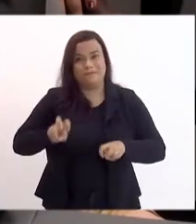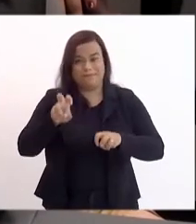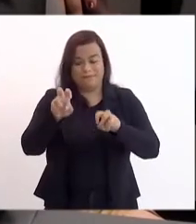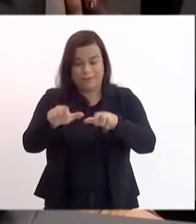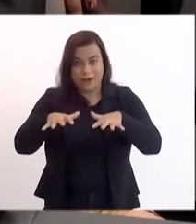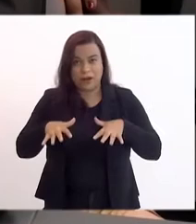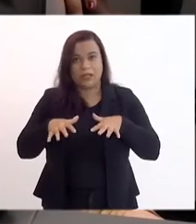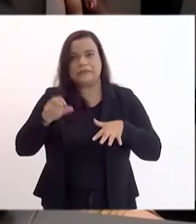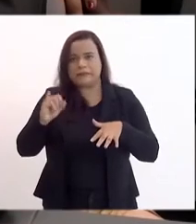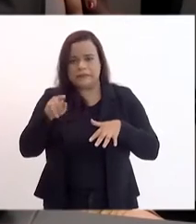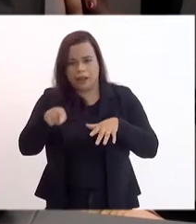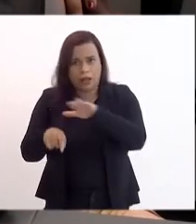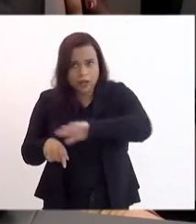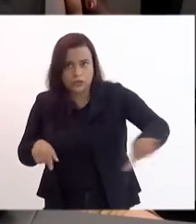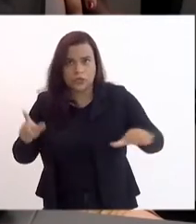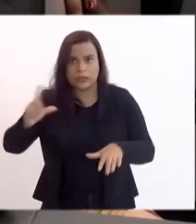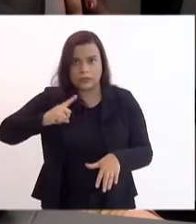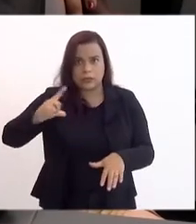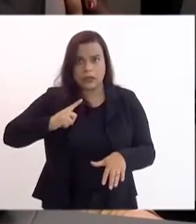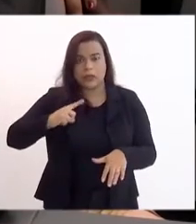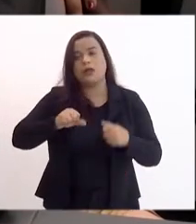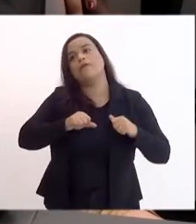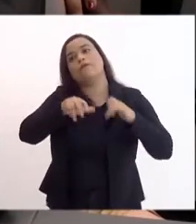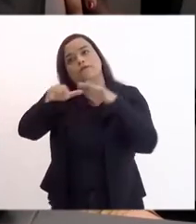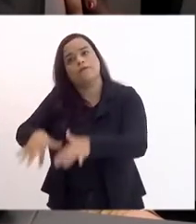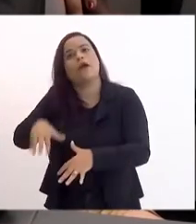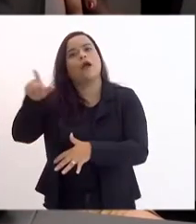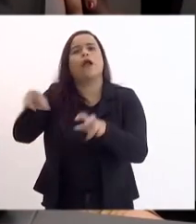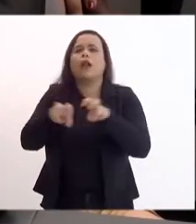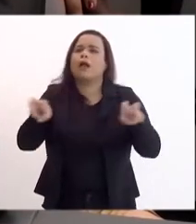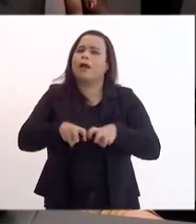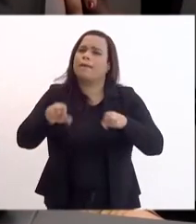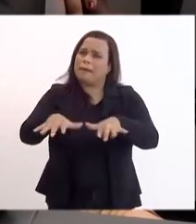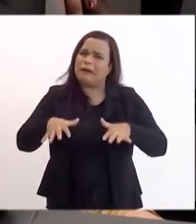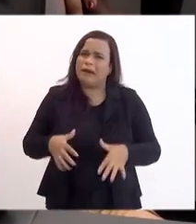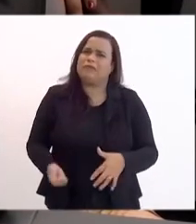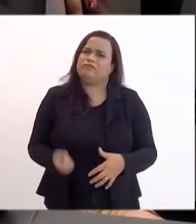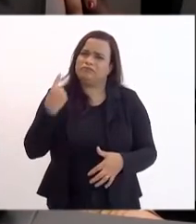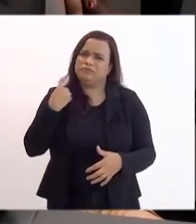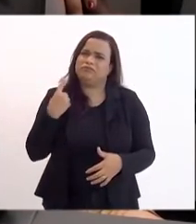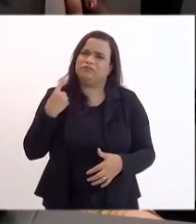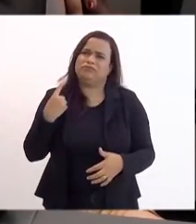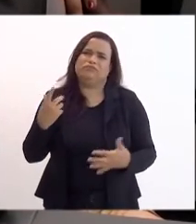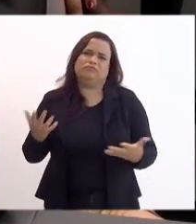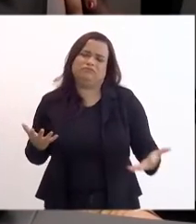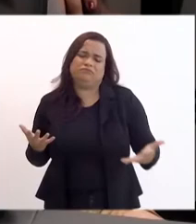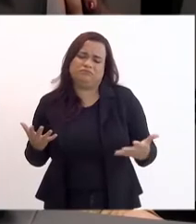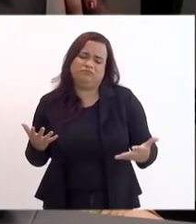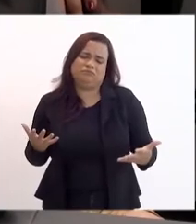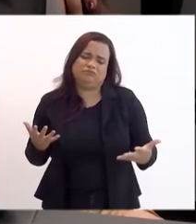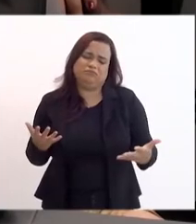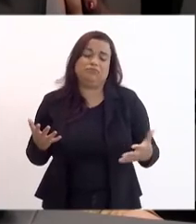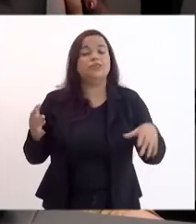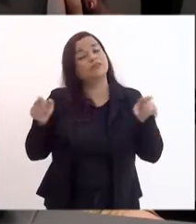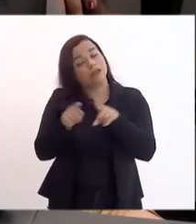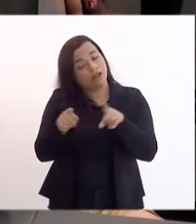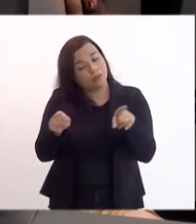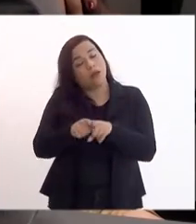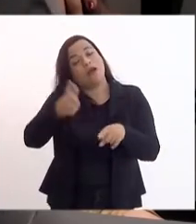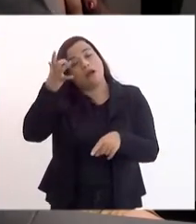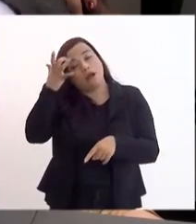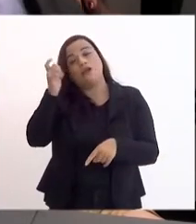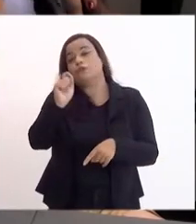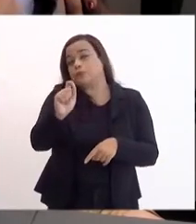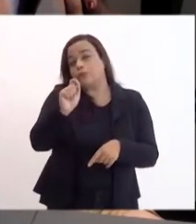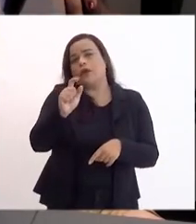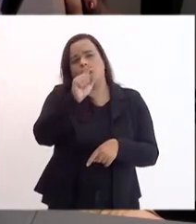rejeitado. Vai para o plenário como instância recursal? Eu acho estranho. Perfeito. Acho bem estranho. Acho até, e eu